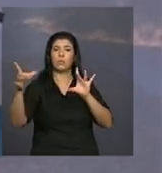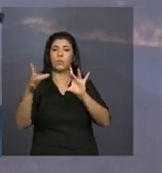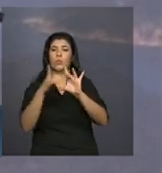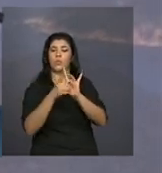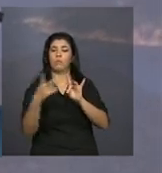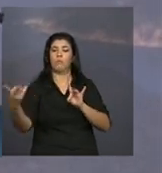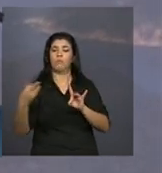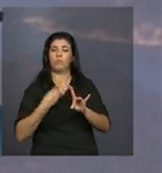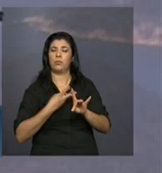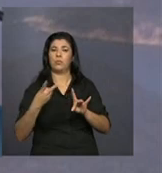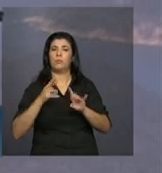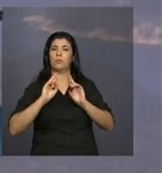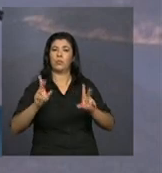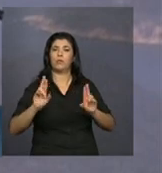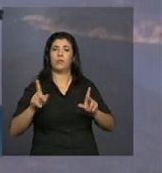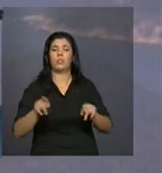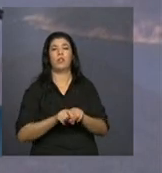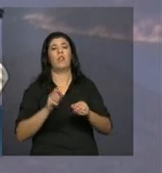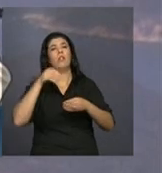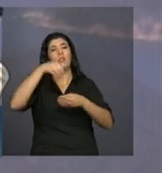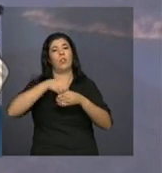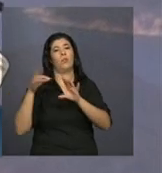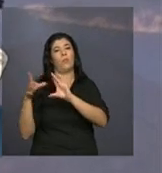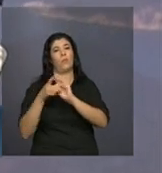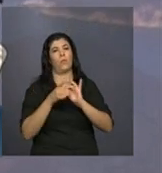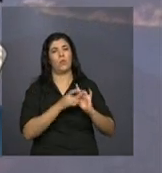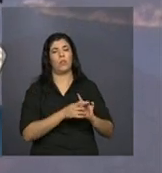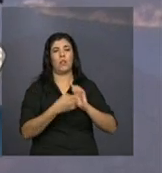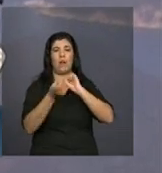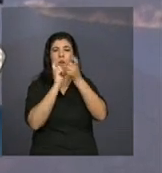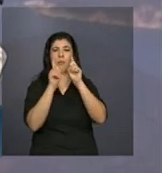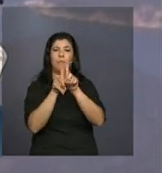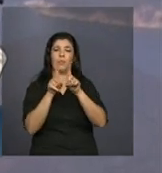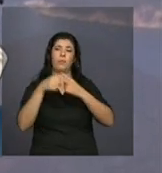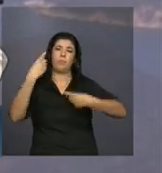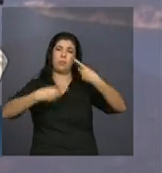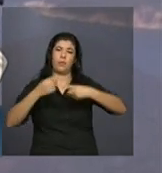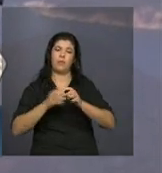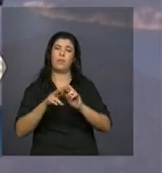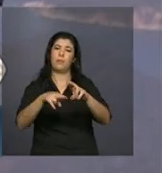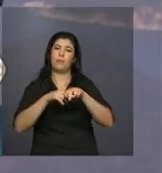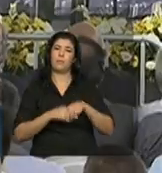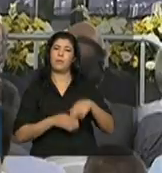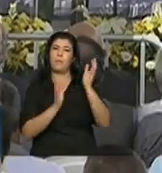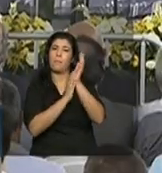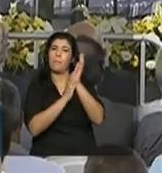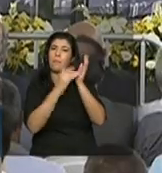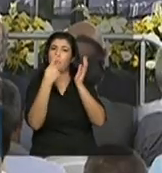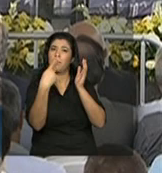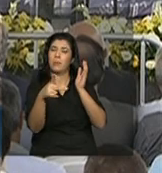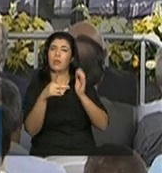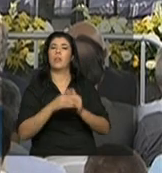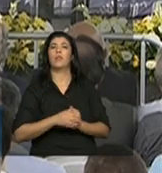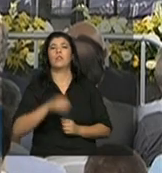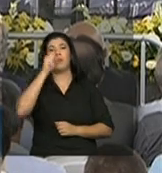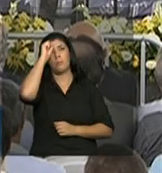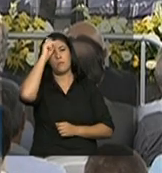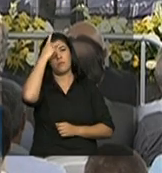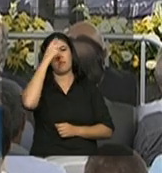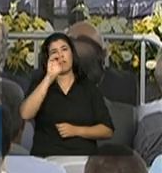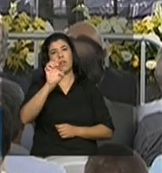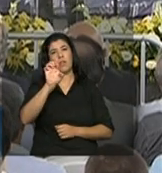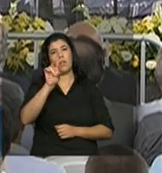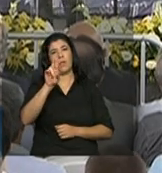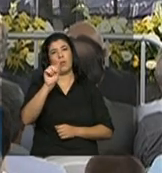forma também administrativa e política. Por isso, também, eu dou os parabéns ao Eduardo por essa iniciativa.